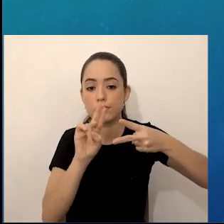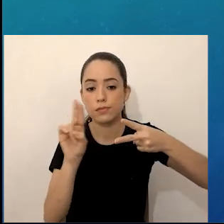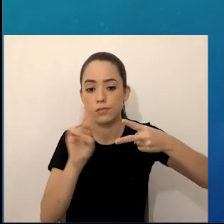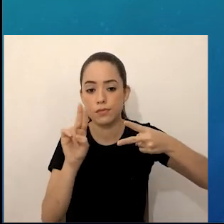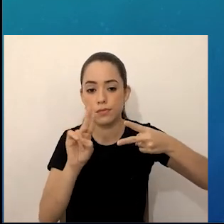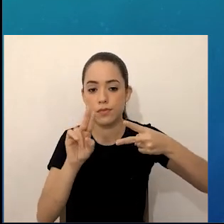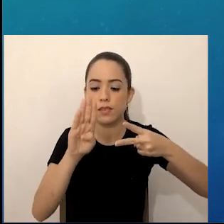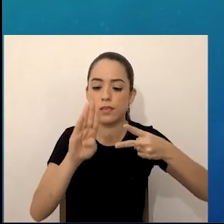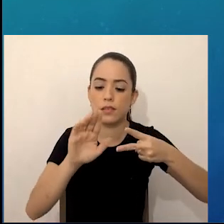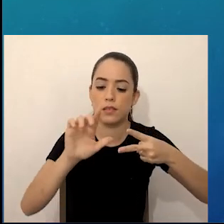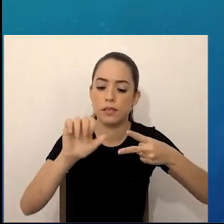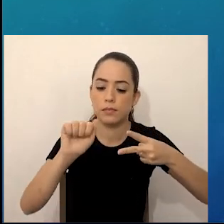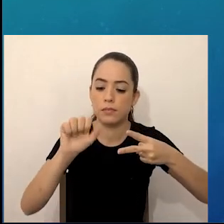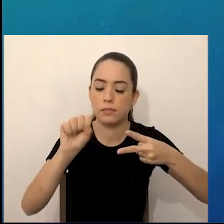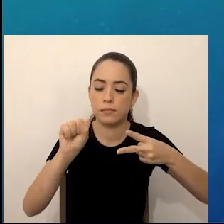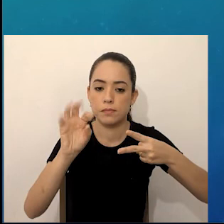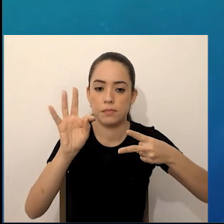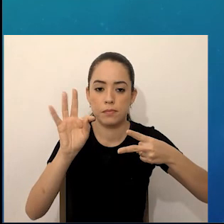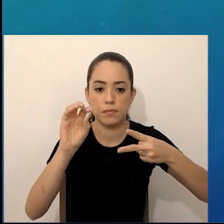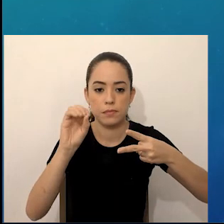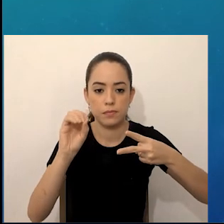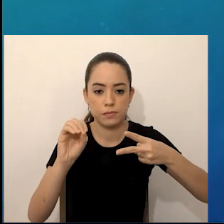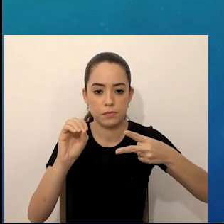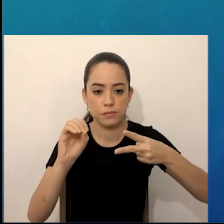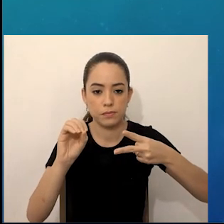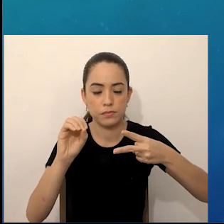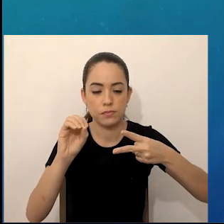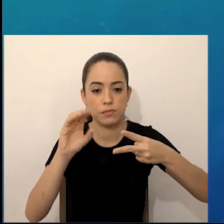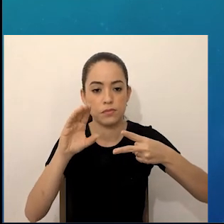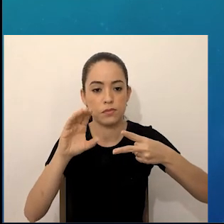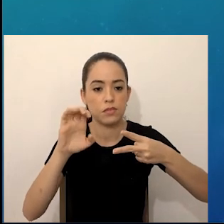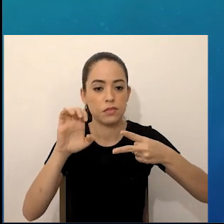será denominado de blastocélio.